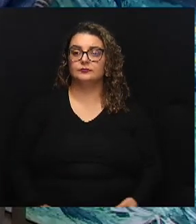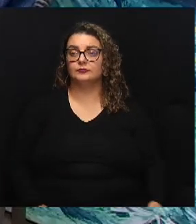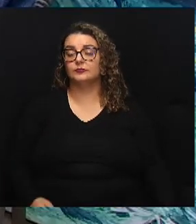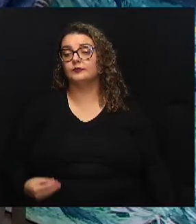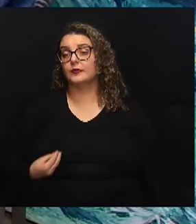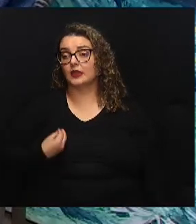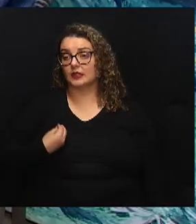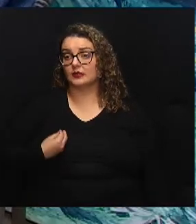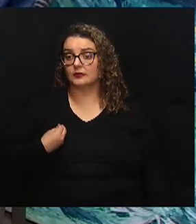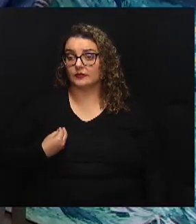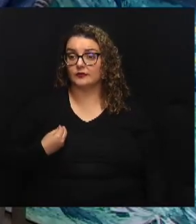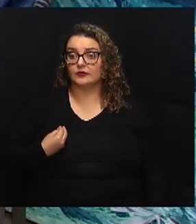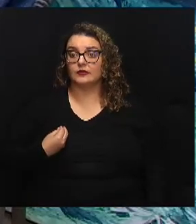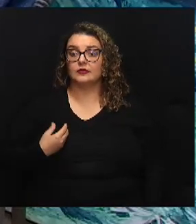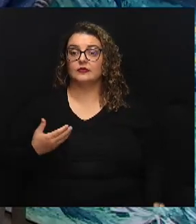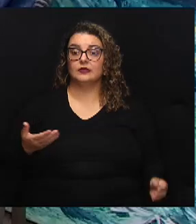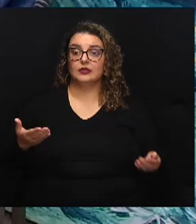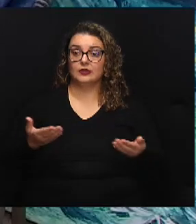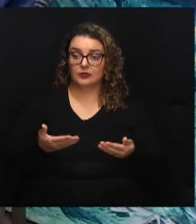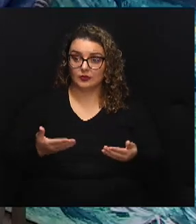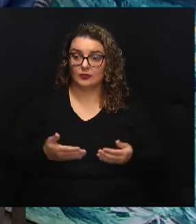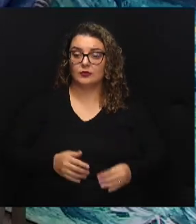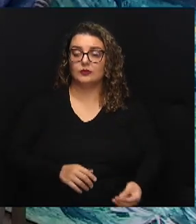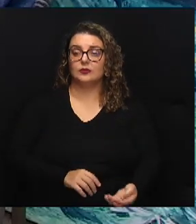vivem hoje